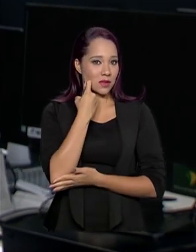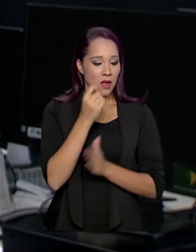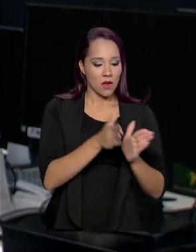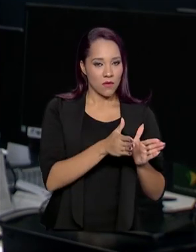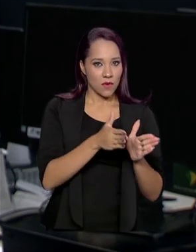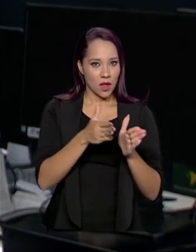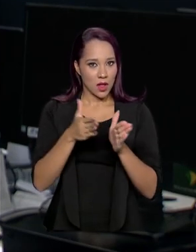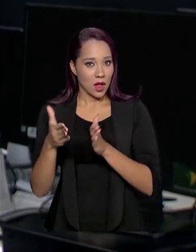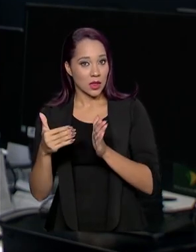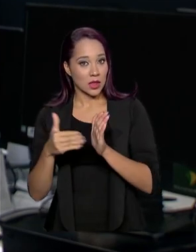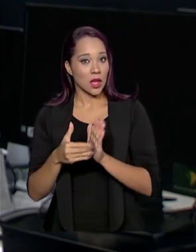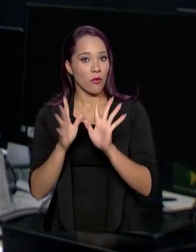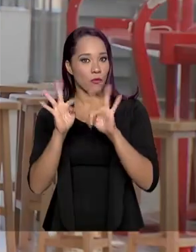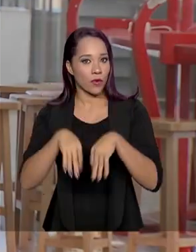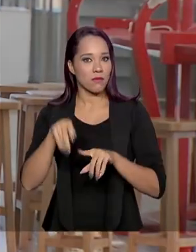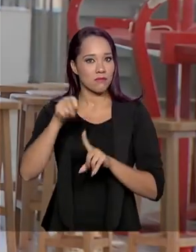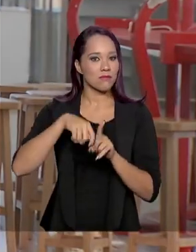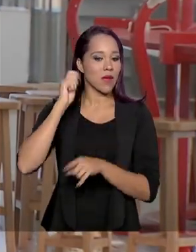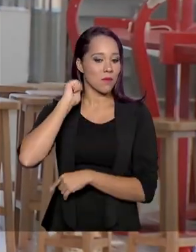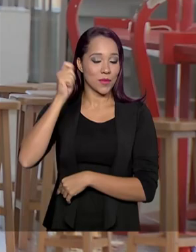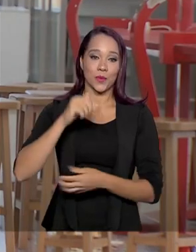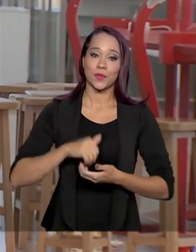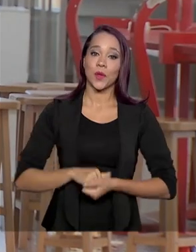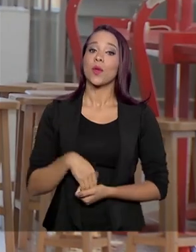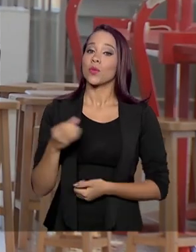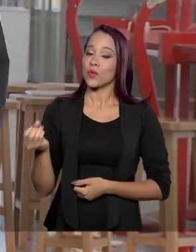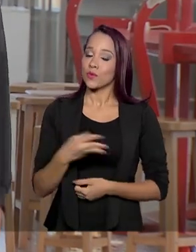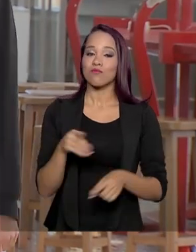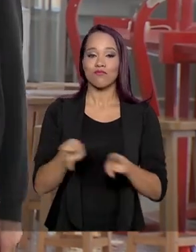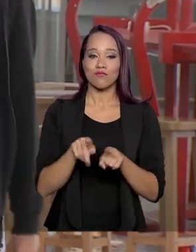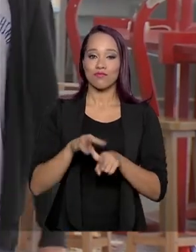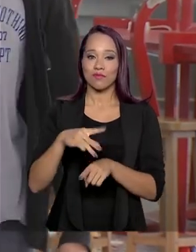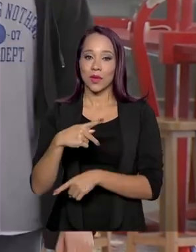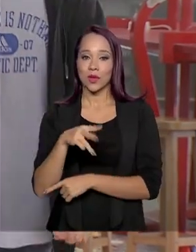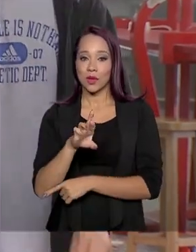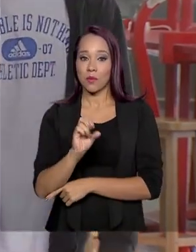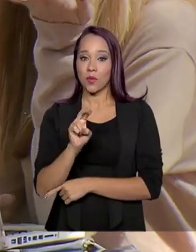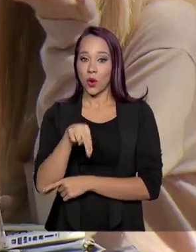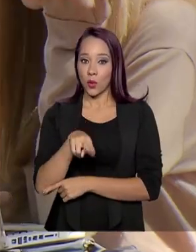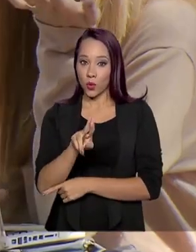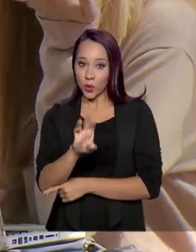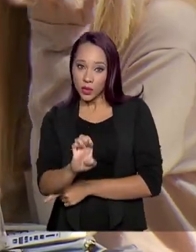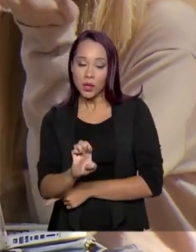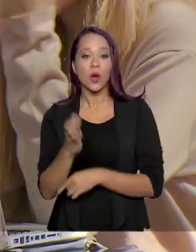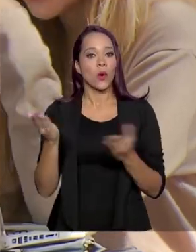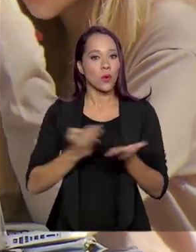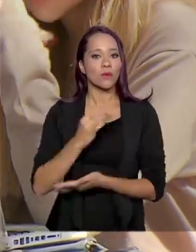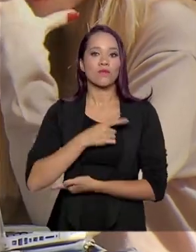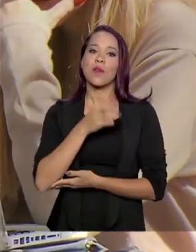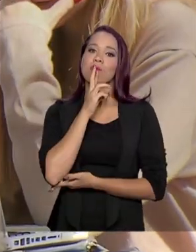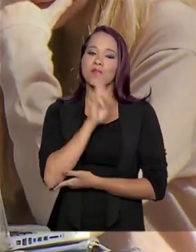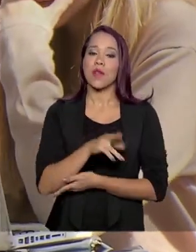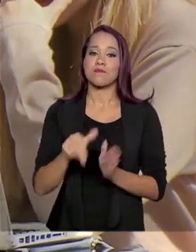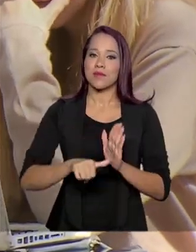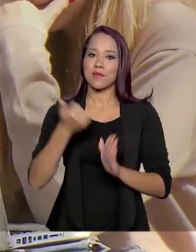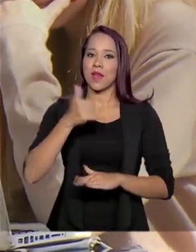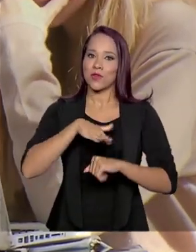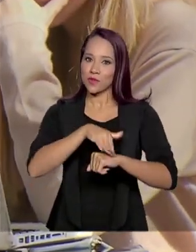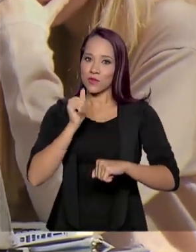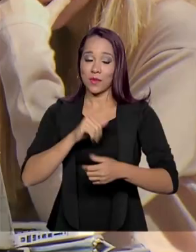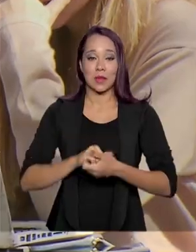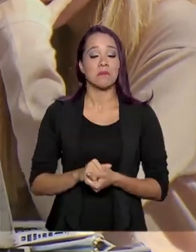e seguem até o fim de abril. Novidade também no Prouni. Hoje sai o resultado da primeira chamada.